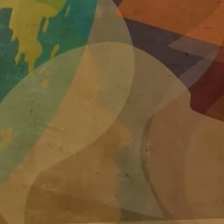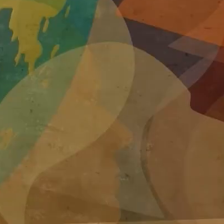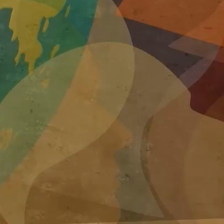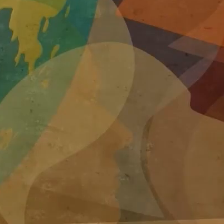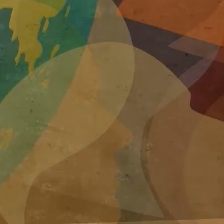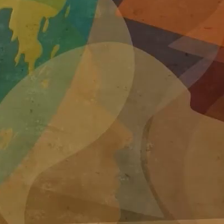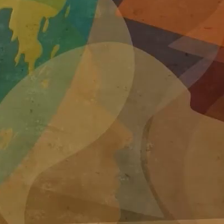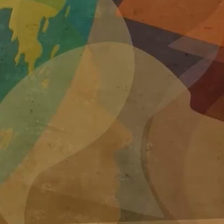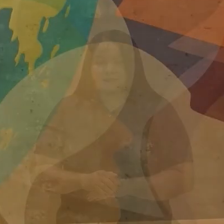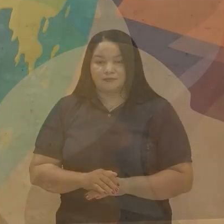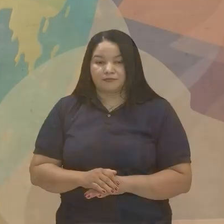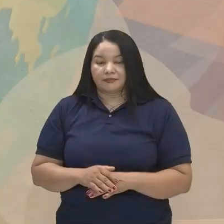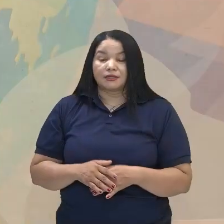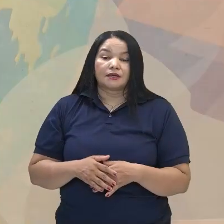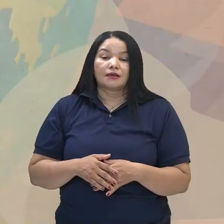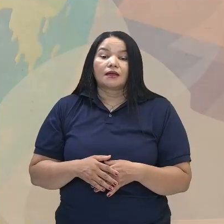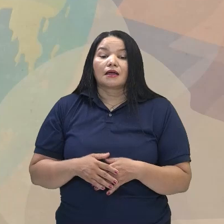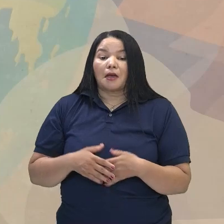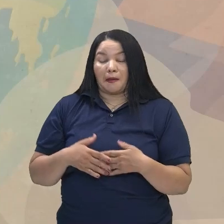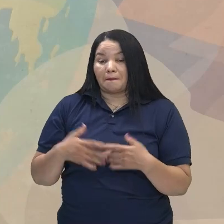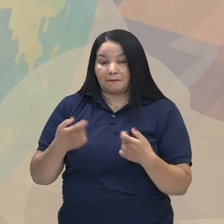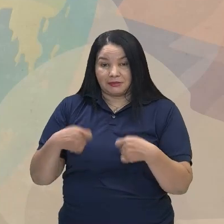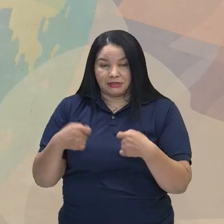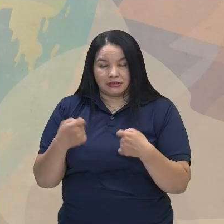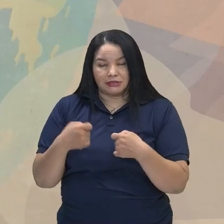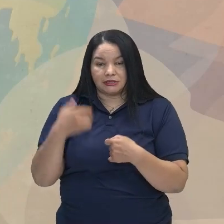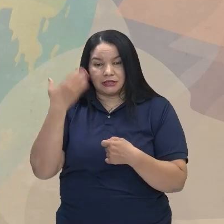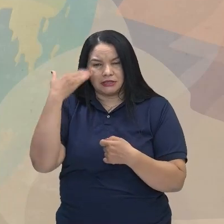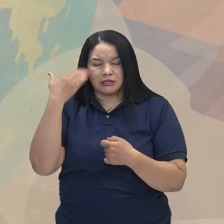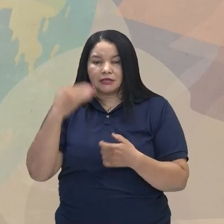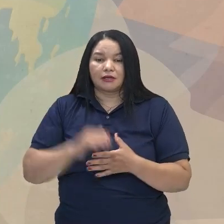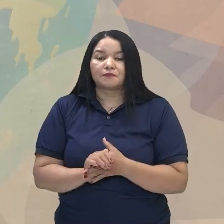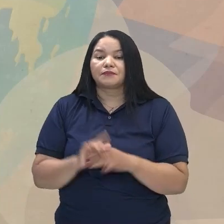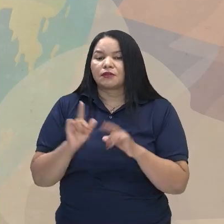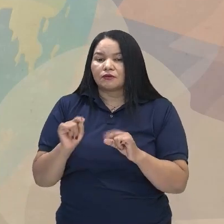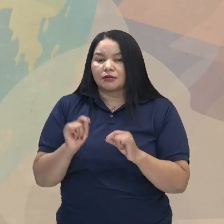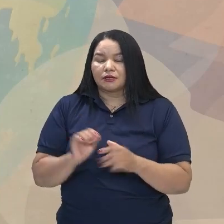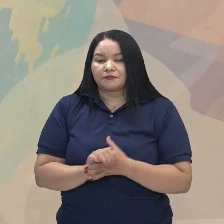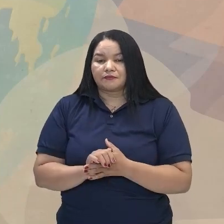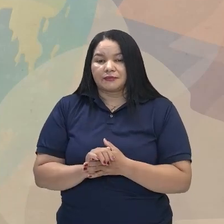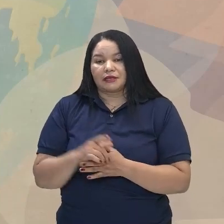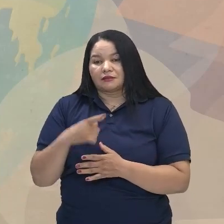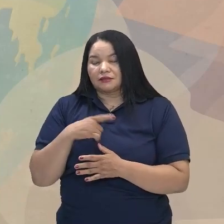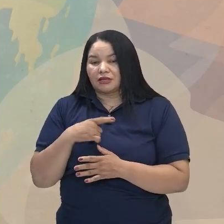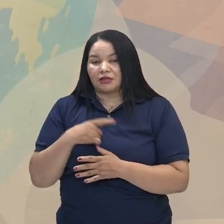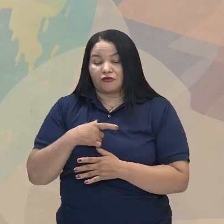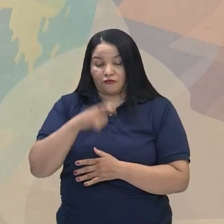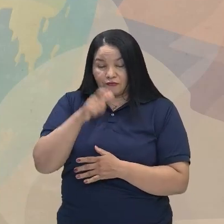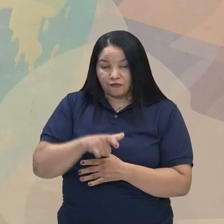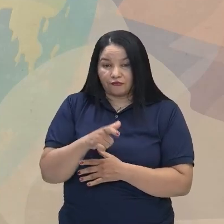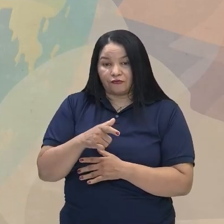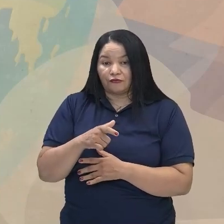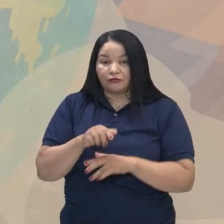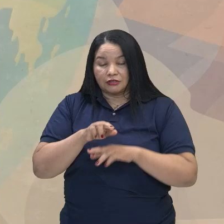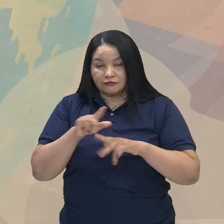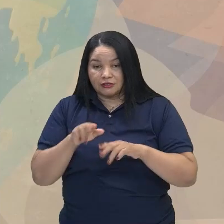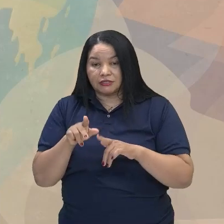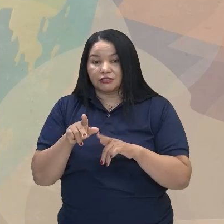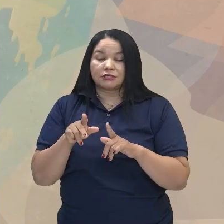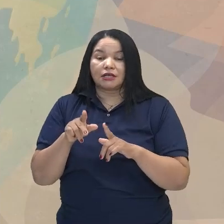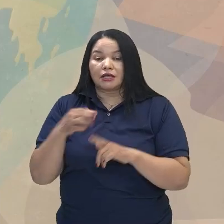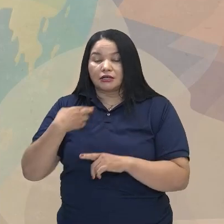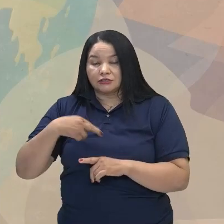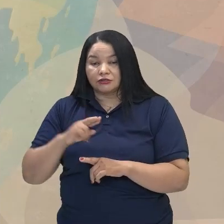É preciso a gente entender, antes de qualquer coisa, que as diferenças físicas, religiosas,